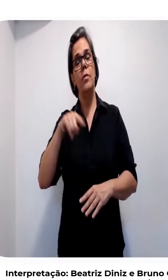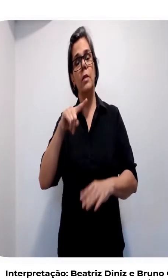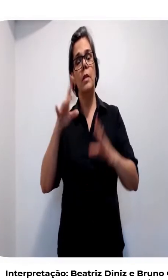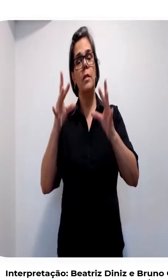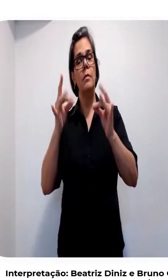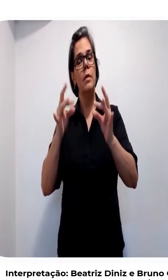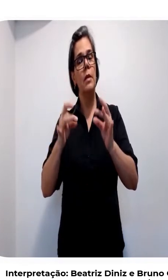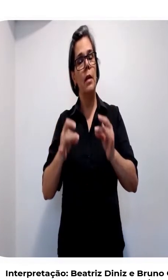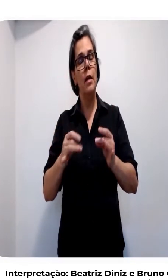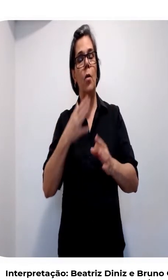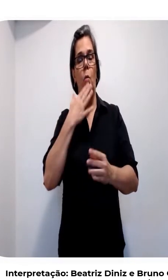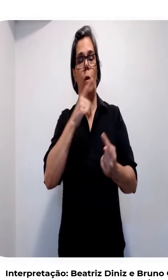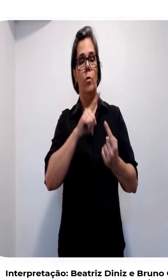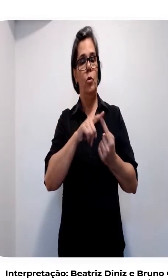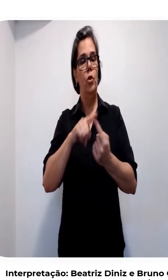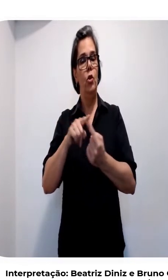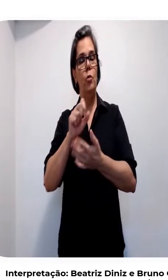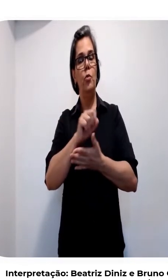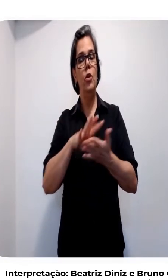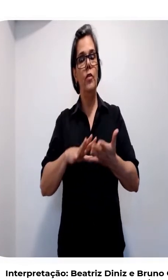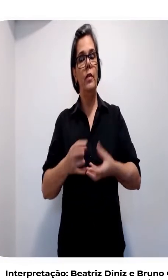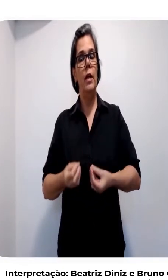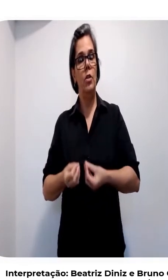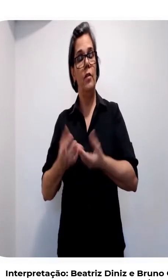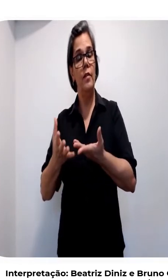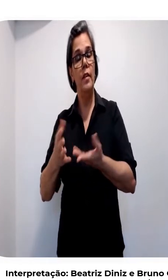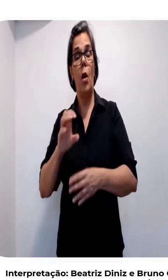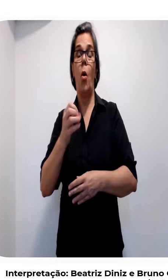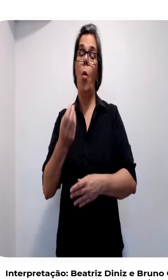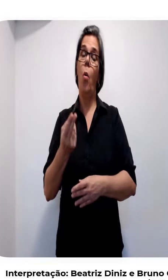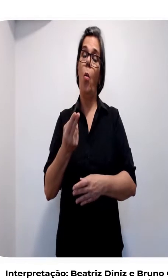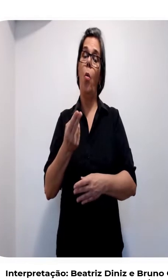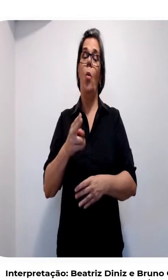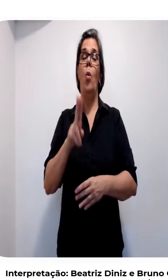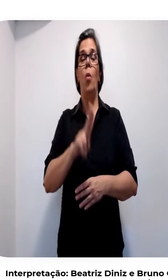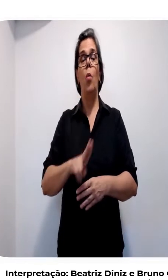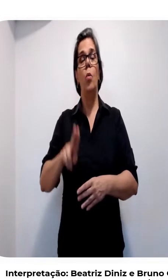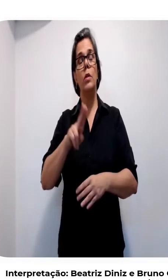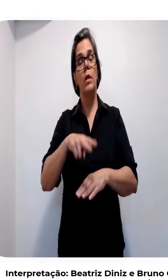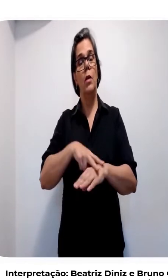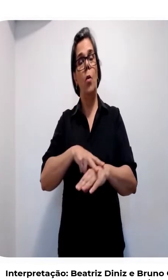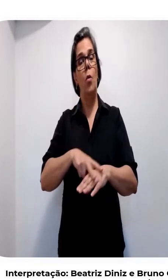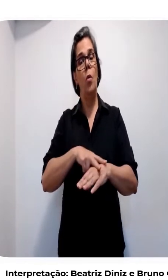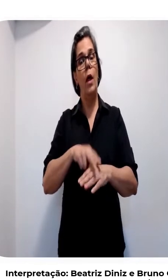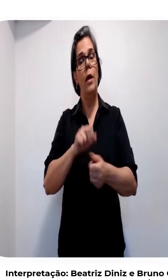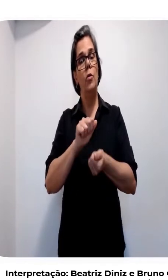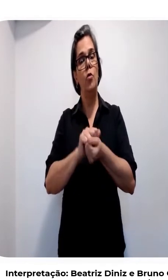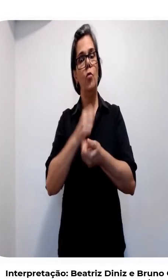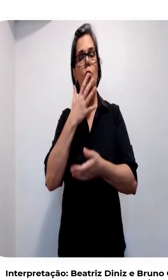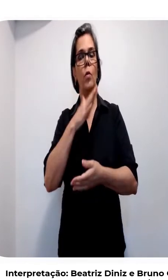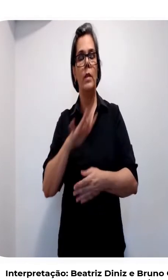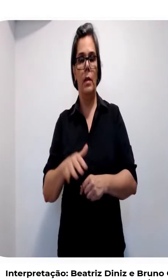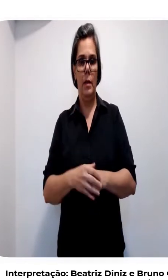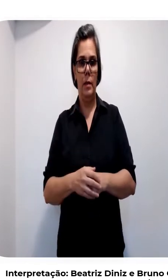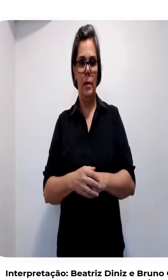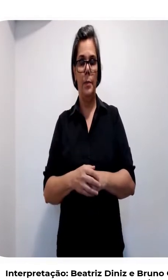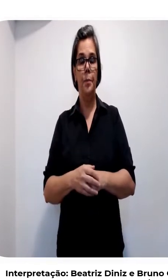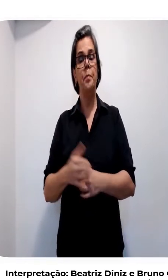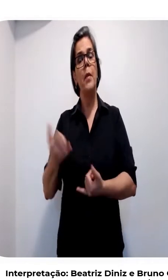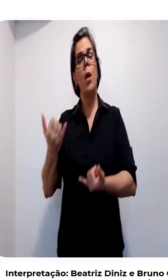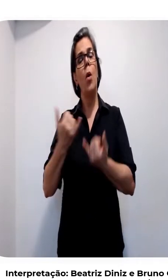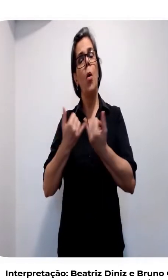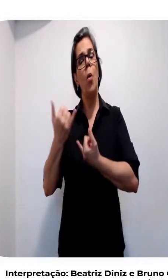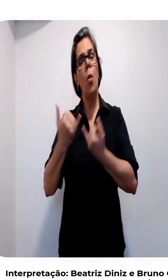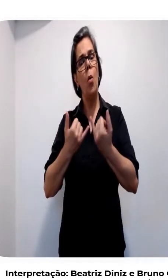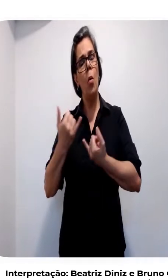vocês têm enviado ou realizado em tempo real nas telas com as crianças. Nos contem um pouco mais sobre os critérios